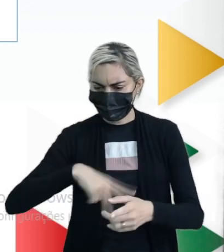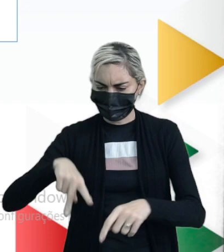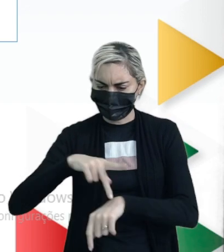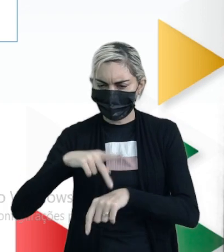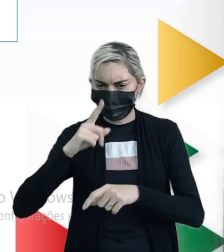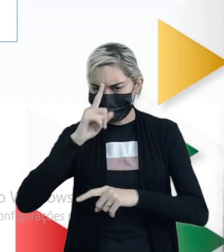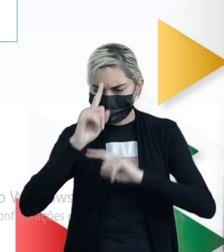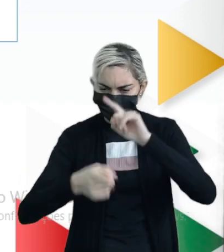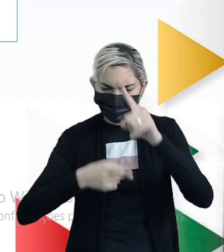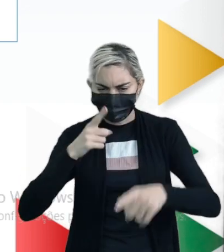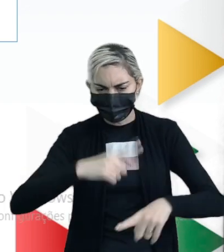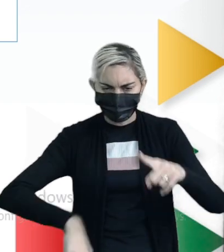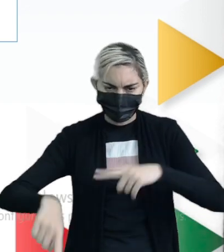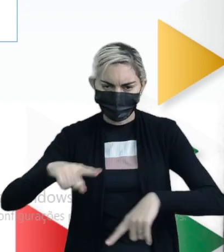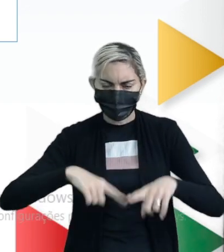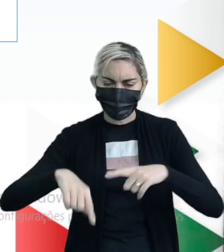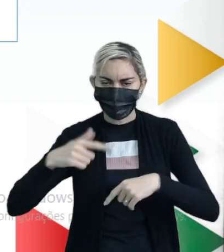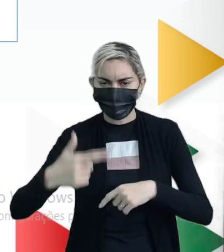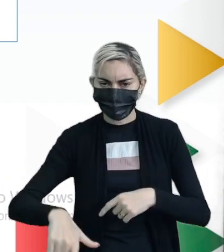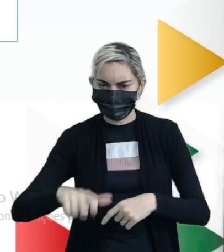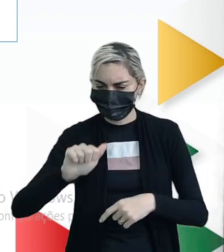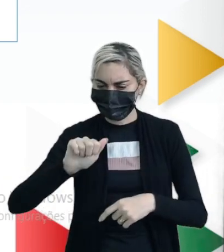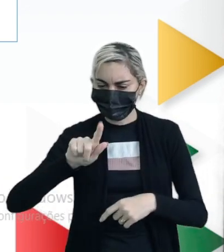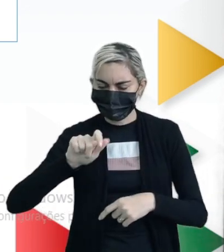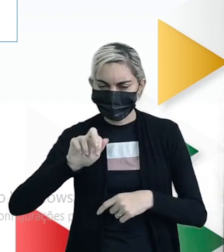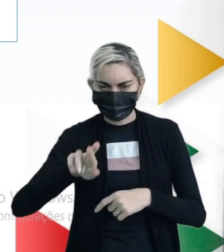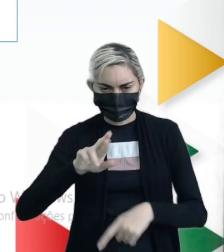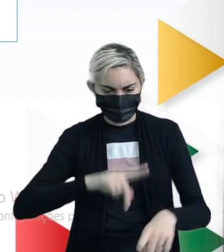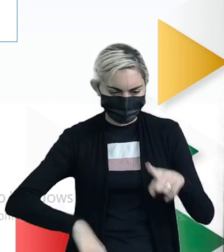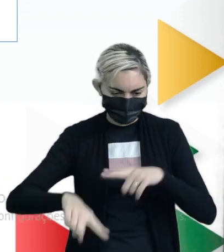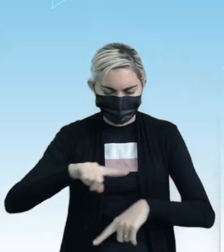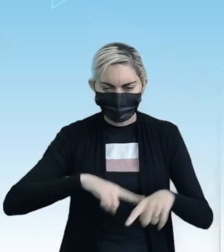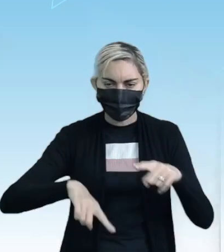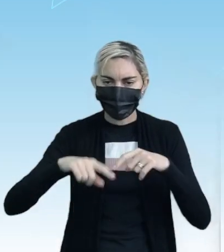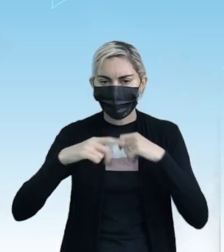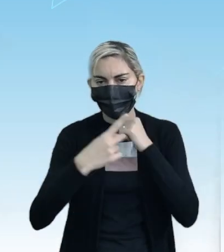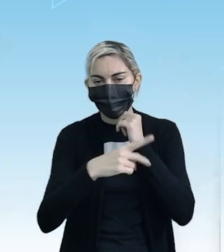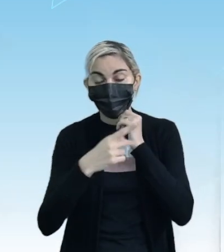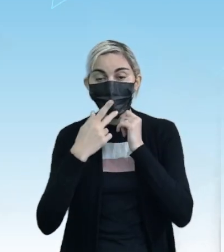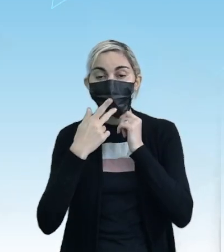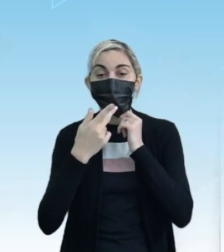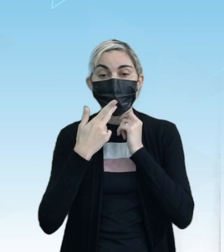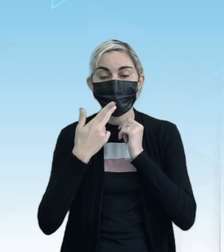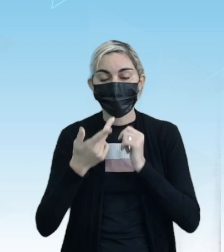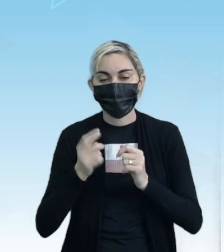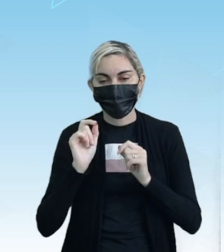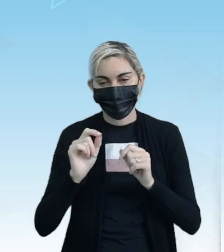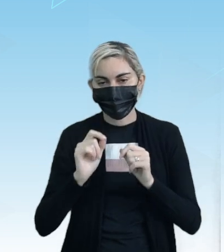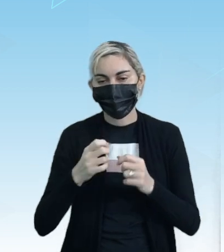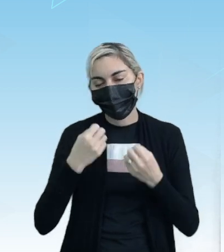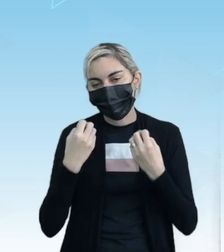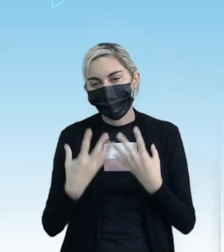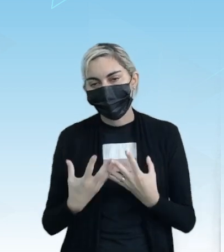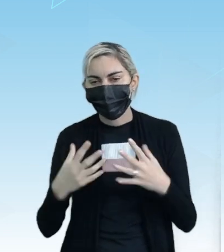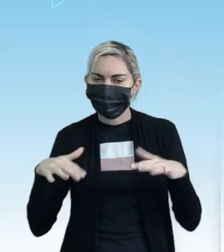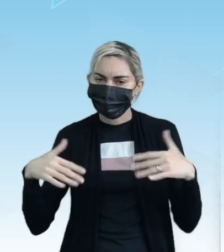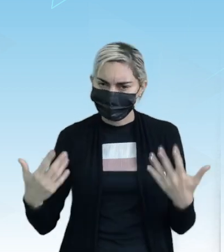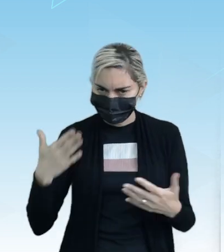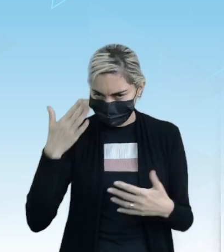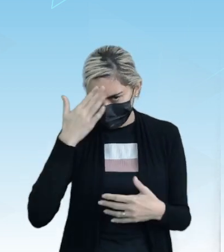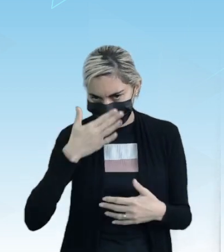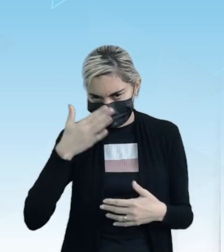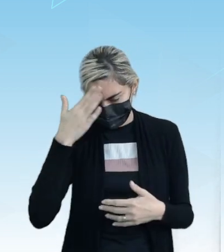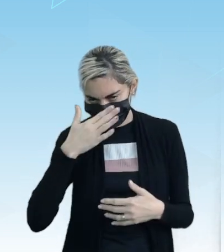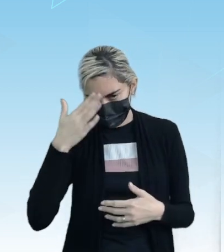nesse caso, o personagem, o H, ele quer dominar, ele quem vai dizer o que é bom. Então, estão